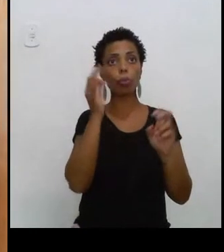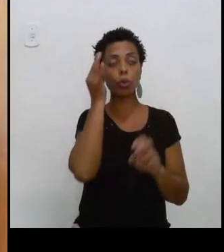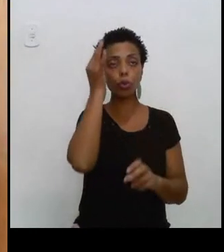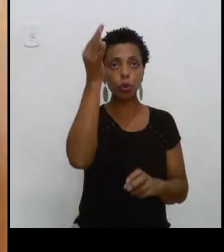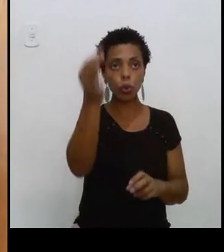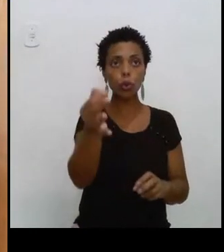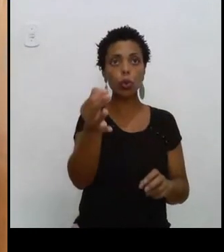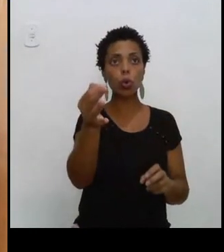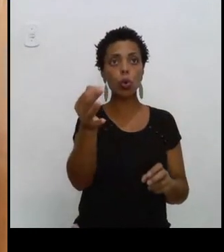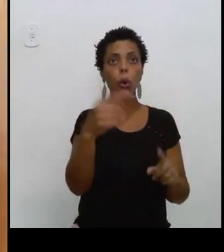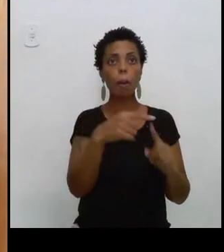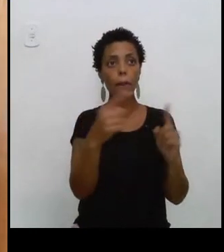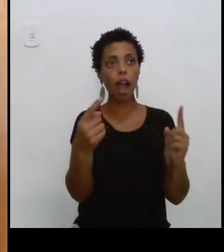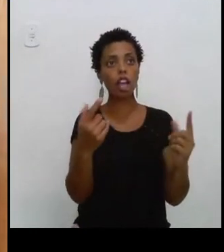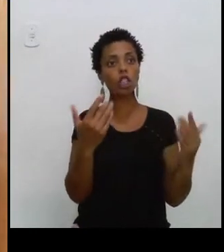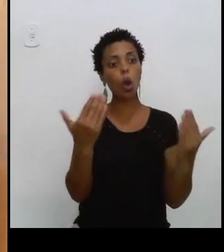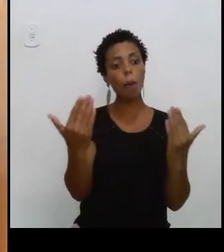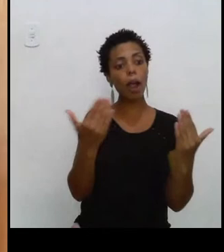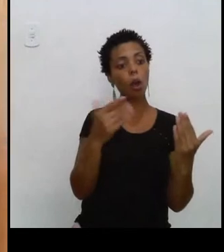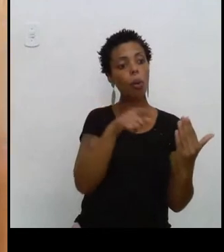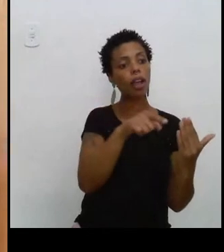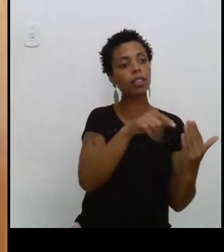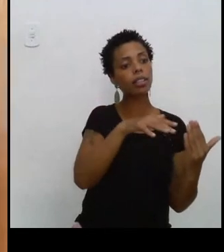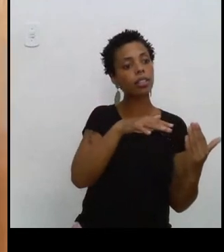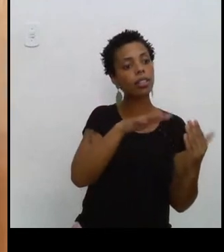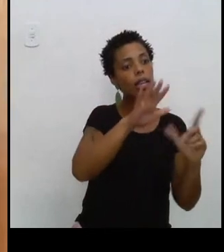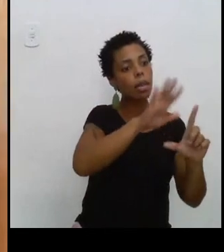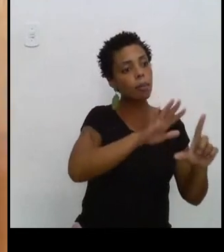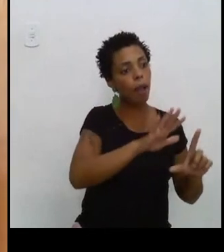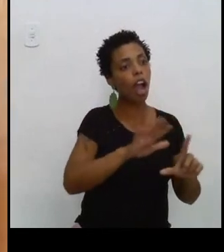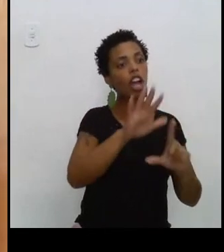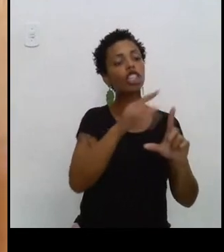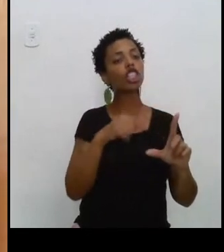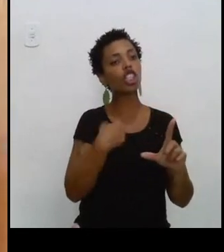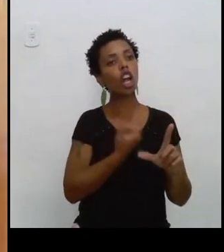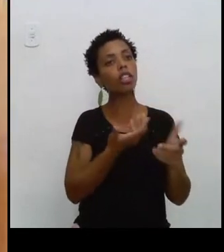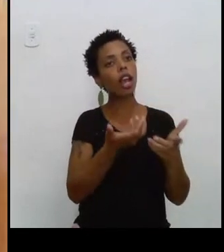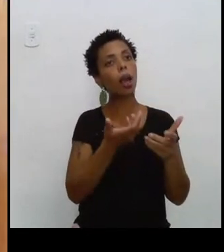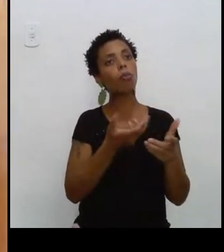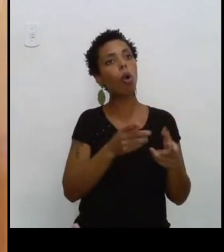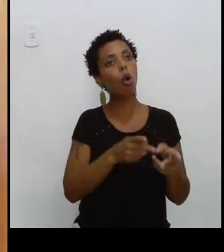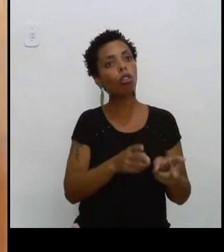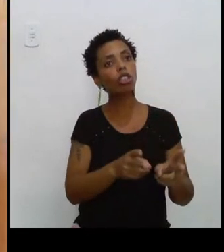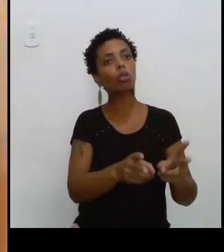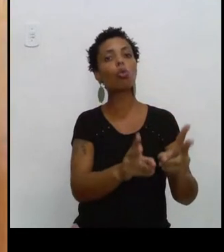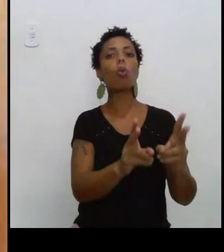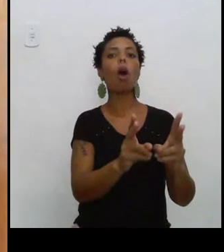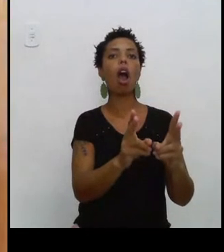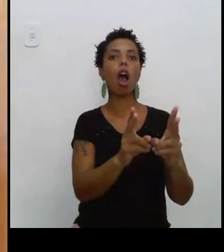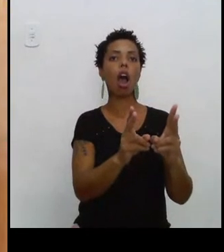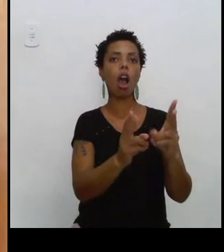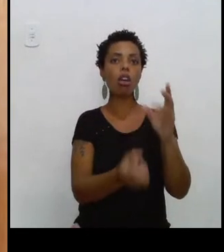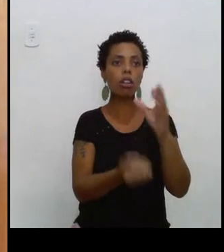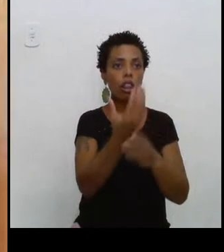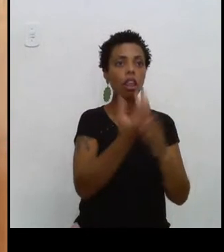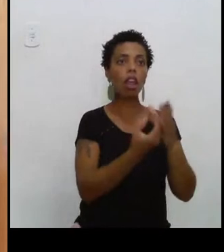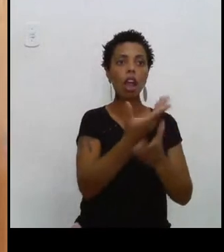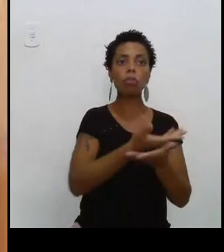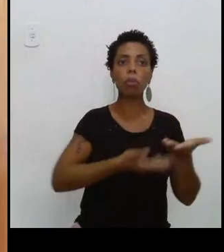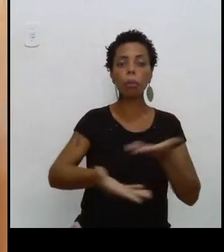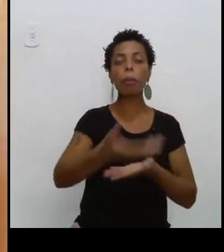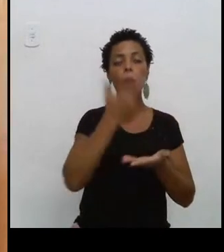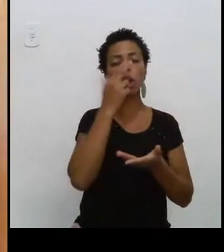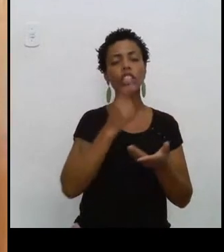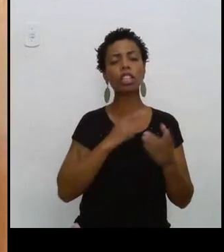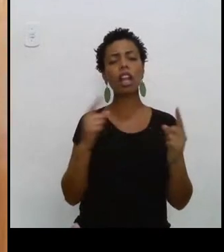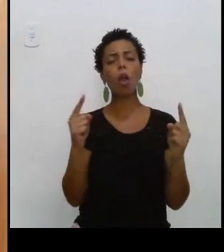e agrotóxico e assim uma abrangência em torno aparecer em mente então não tem vitória no é porque